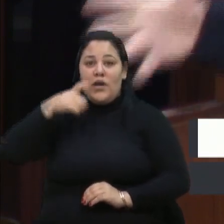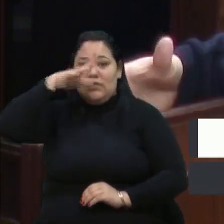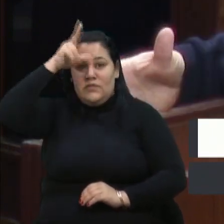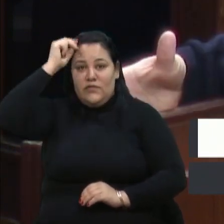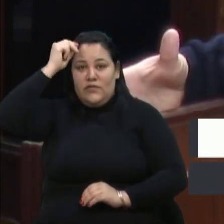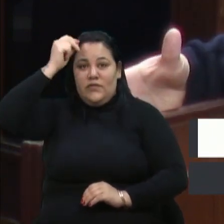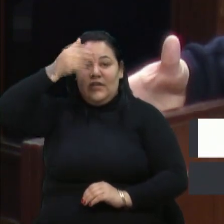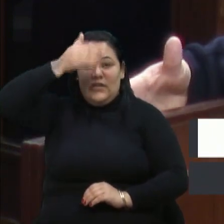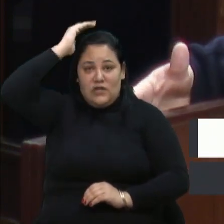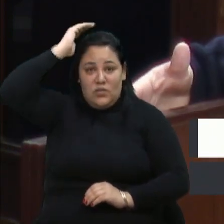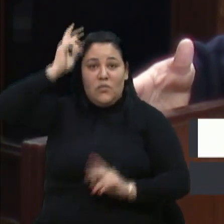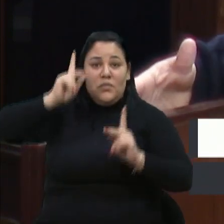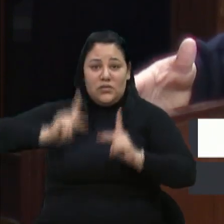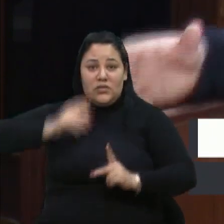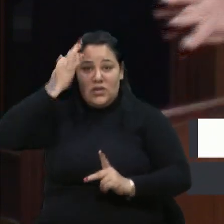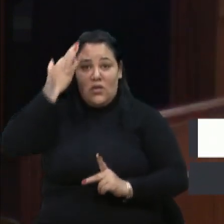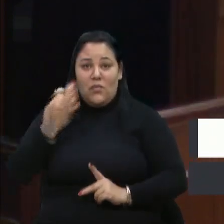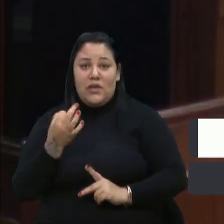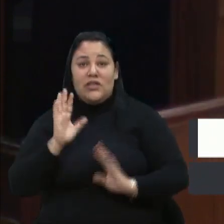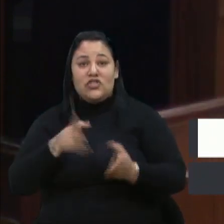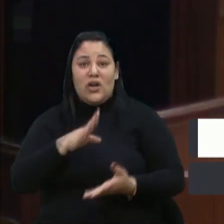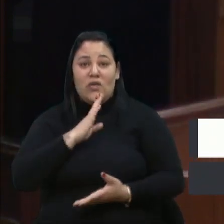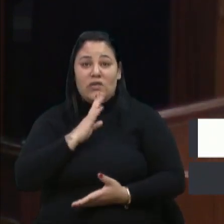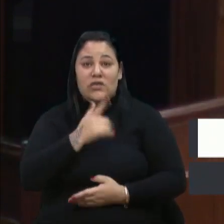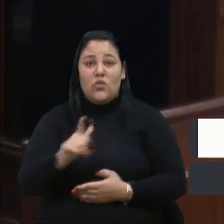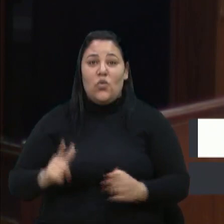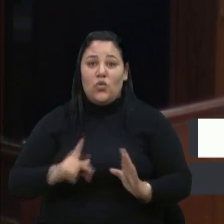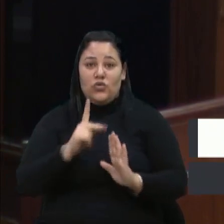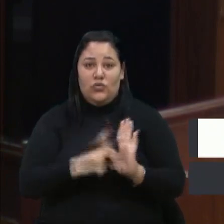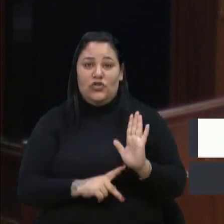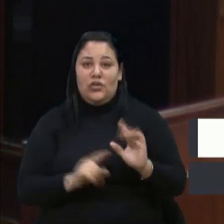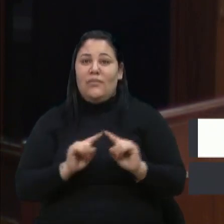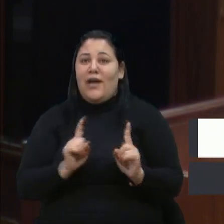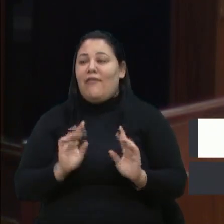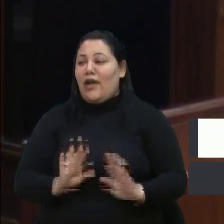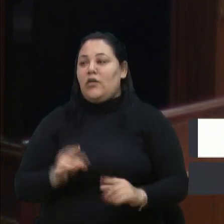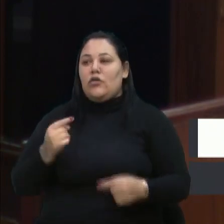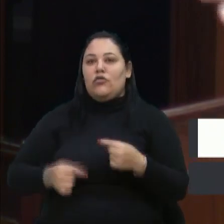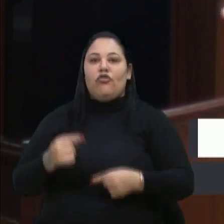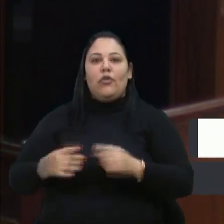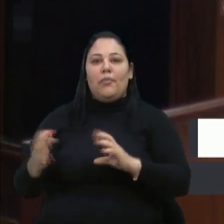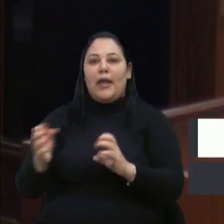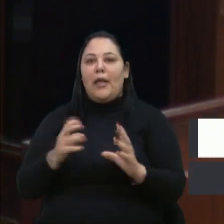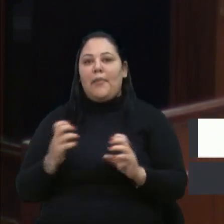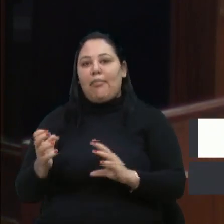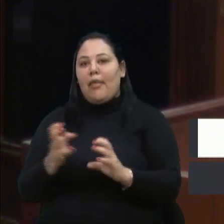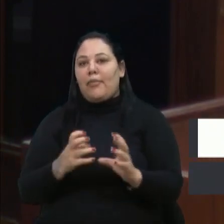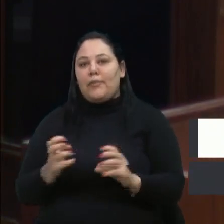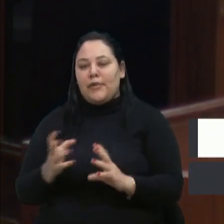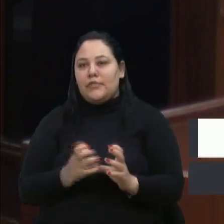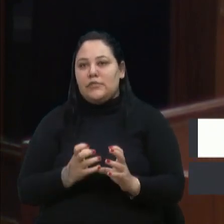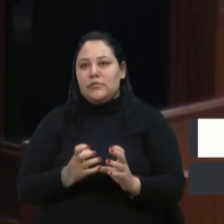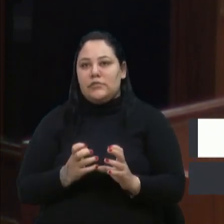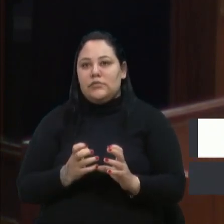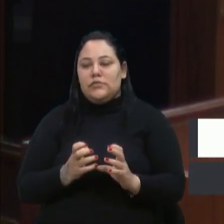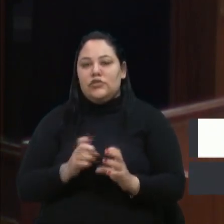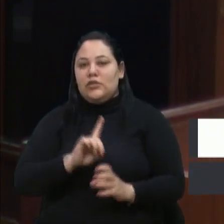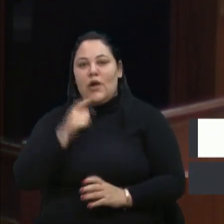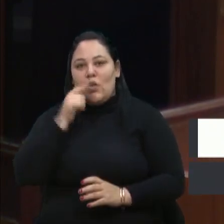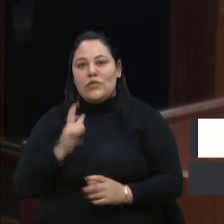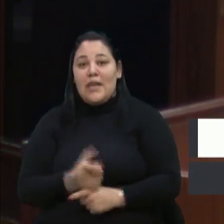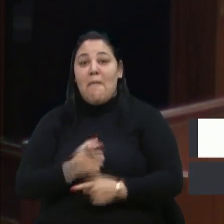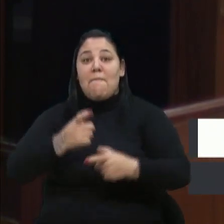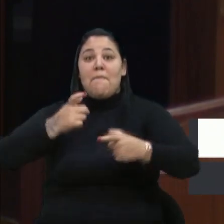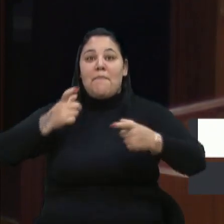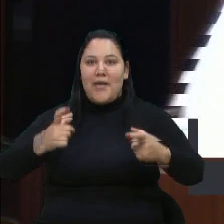outros projetos da Maesa. Mas se a gente ficasse só aqui debatendo com nós mesmos, talvez a gente não teria, vereador Felipe, ampliado novos